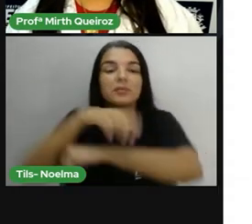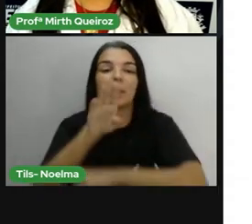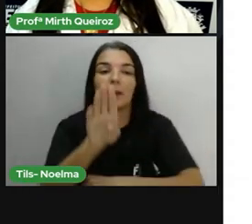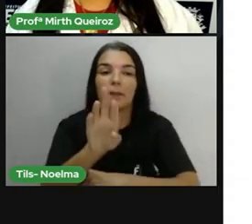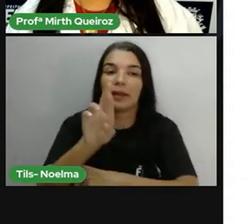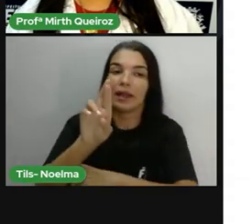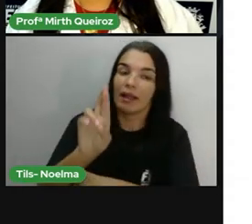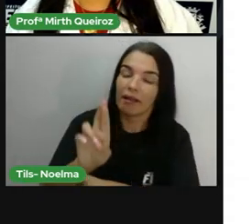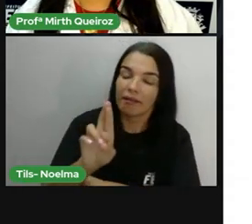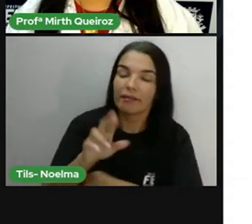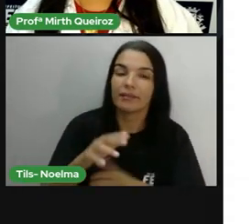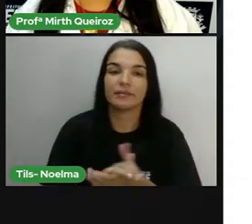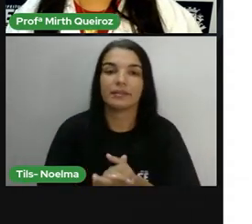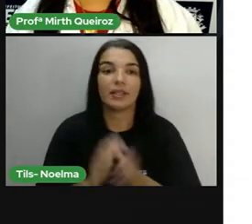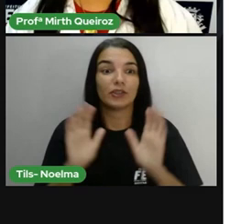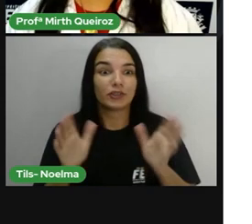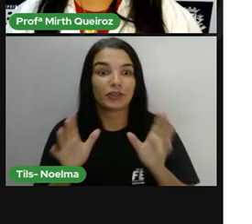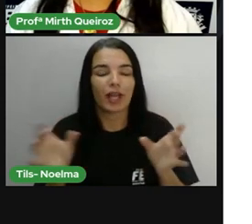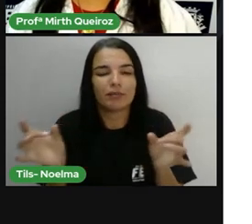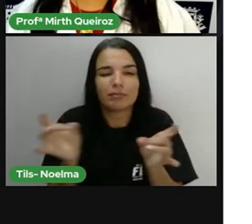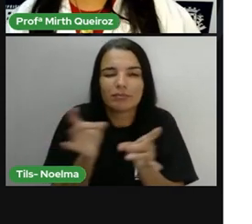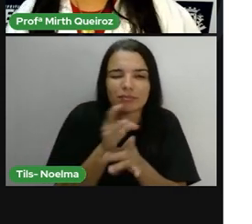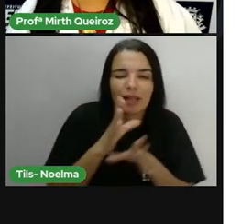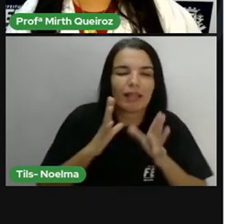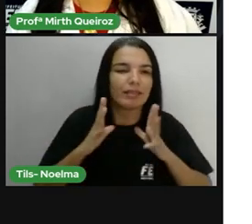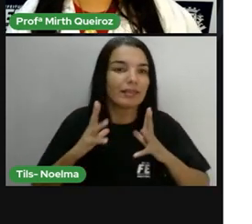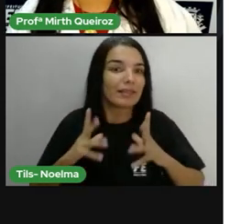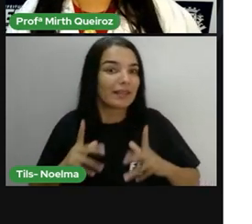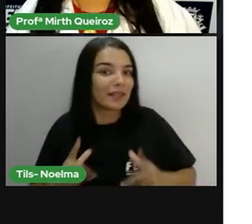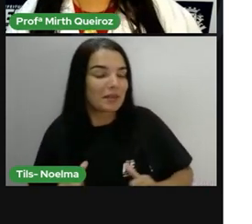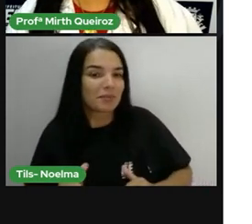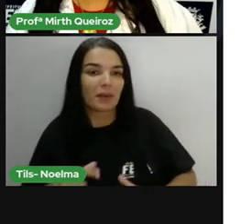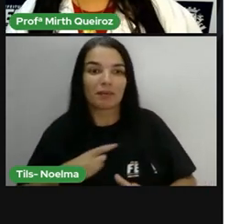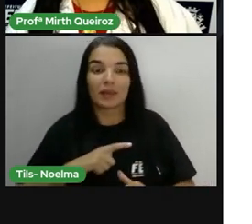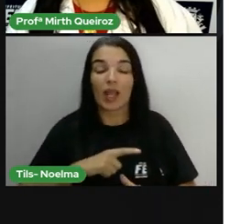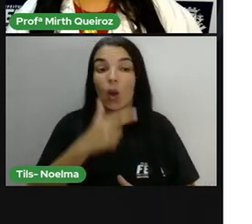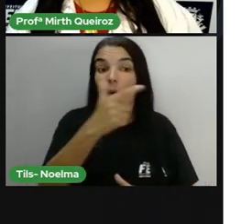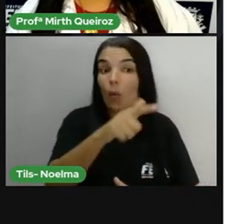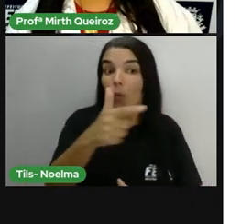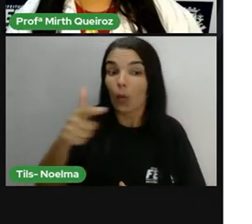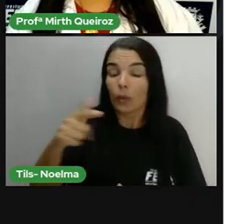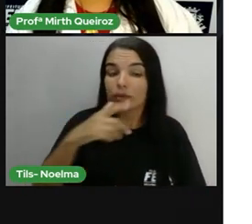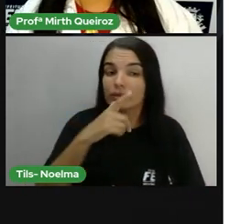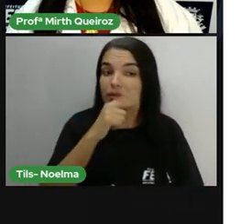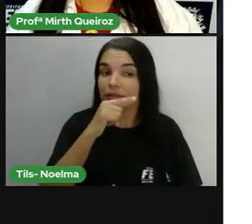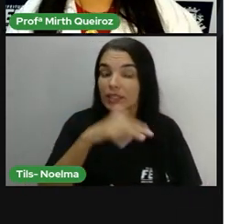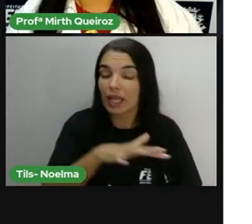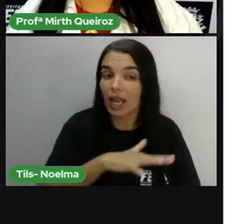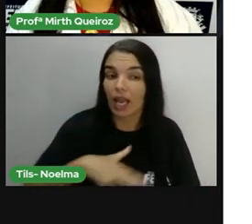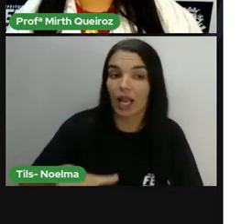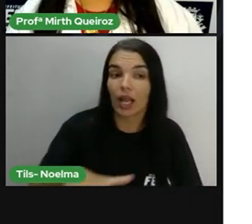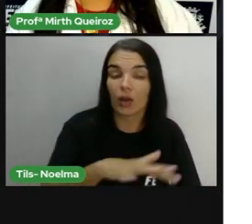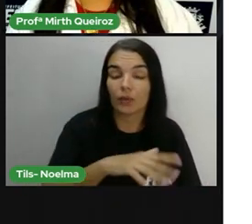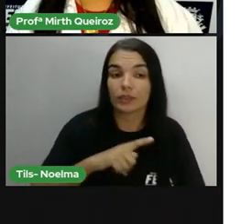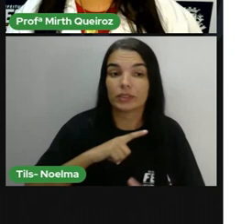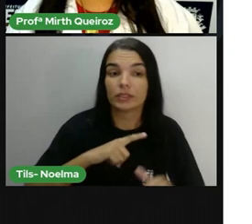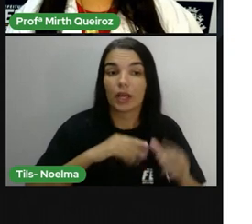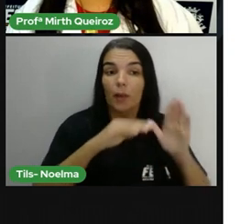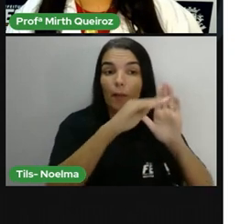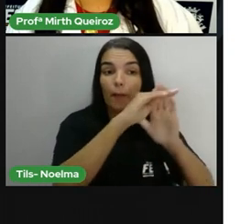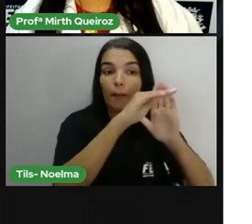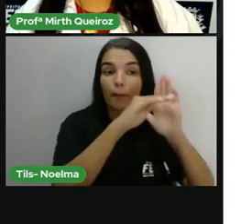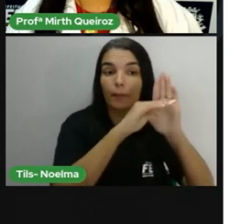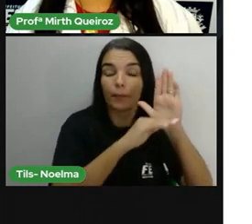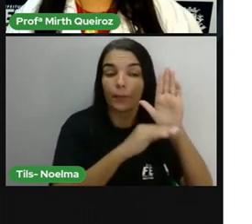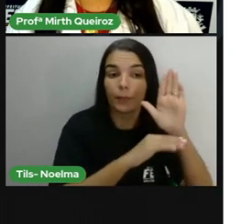de Santana já foram revitalizadas e outras já se têm projetos, né? Mas não é suficiente. Apenas, né,